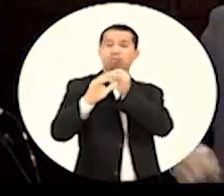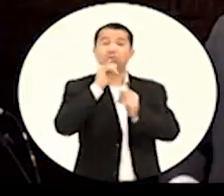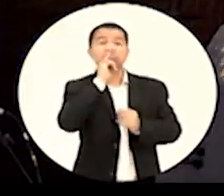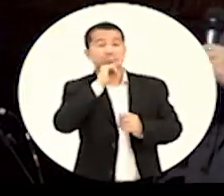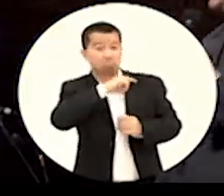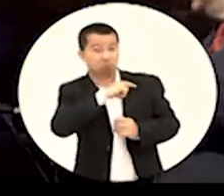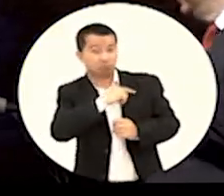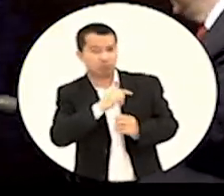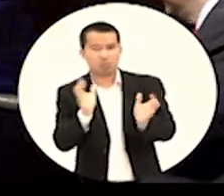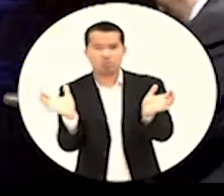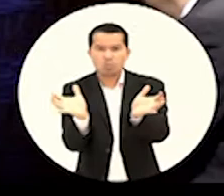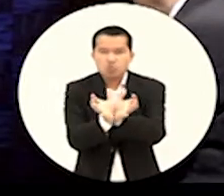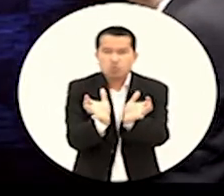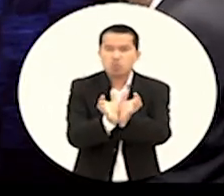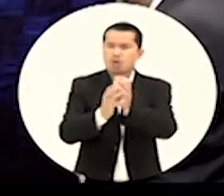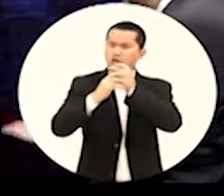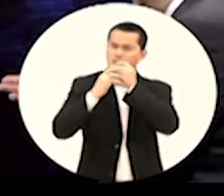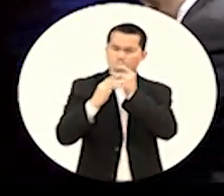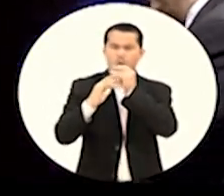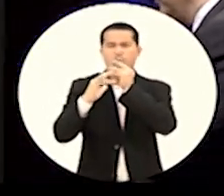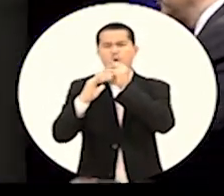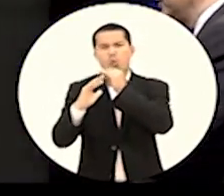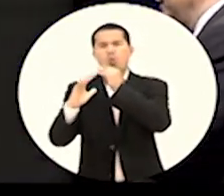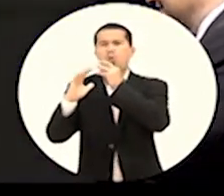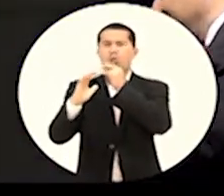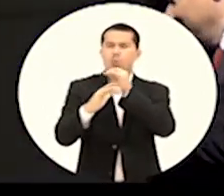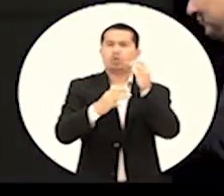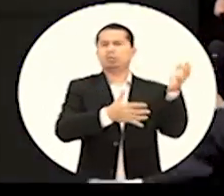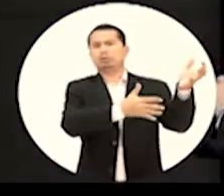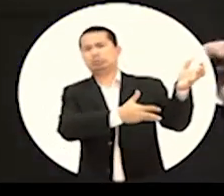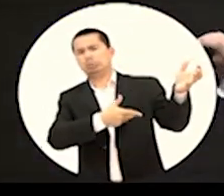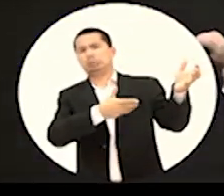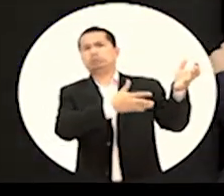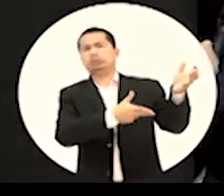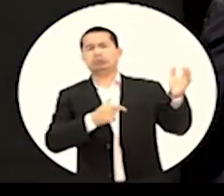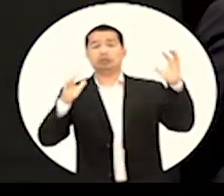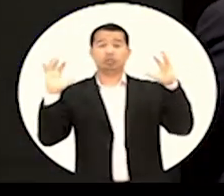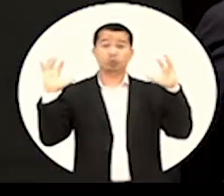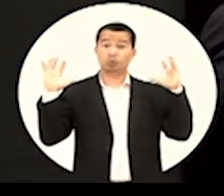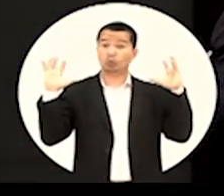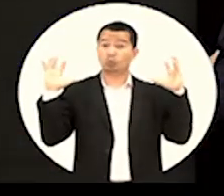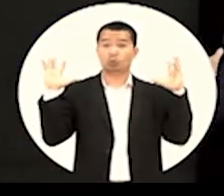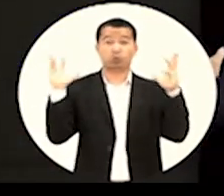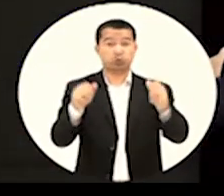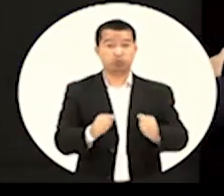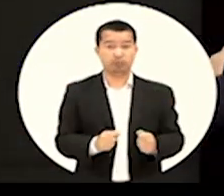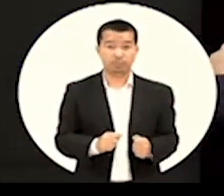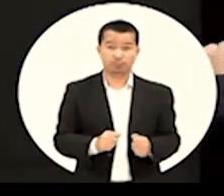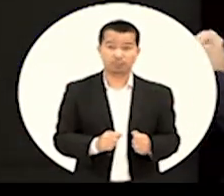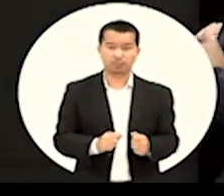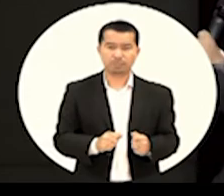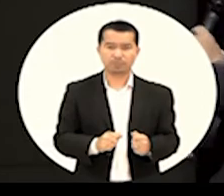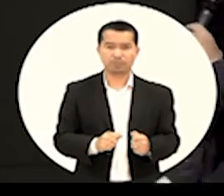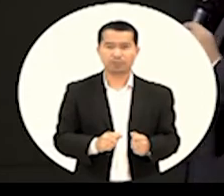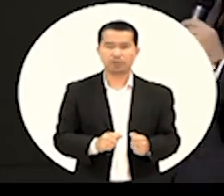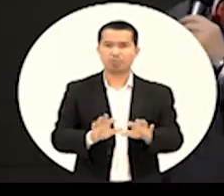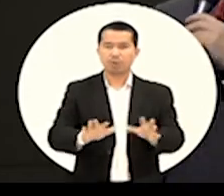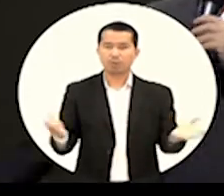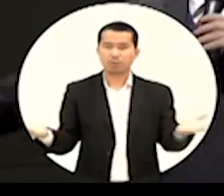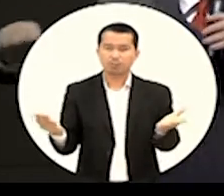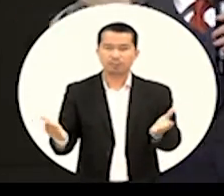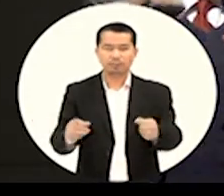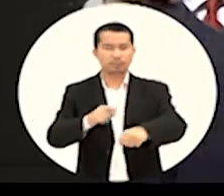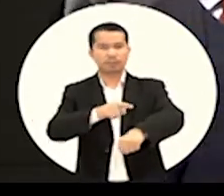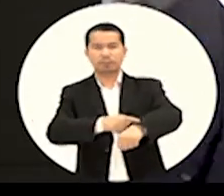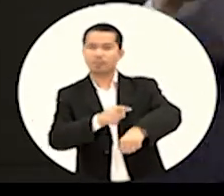a trombeta. Então uma orquestra bem maior do que essa estava tocando, e os instrumentos de sopro, harpa, tocando,